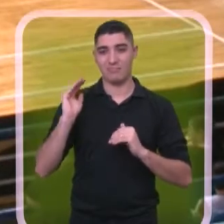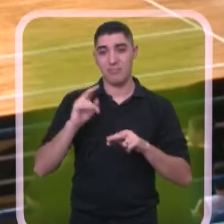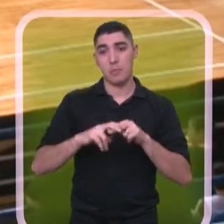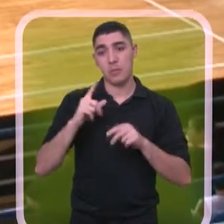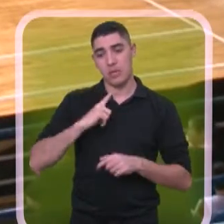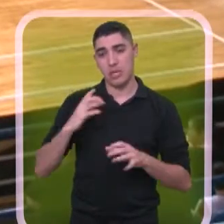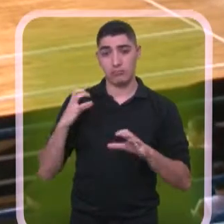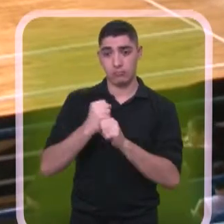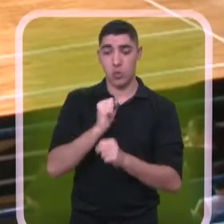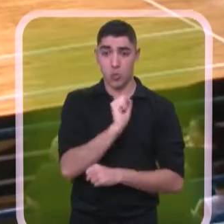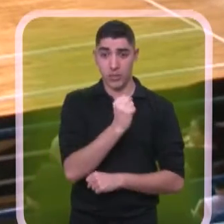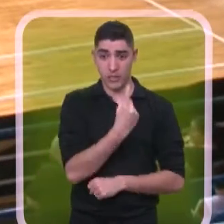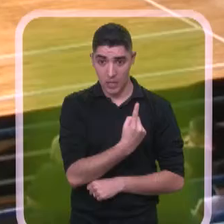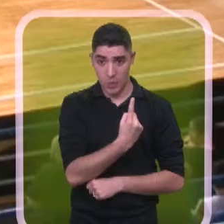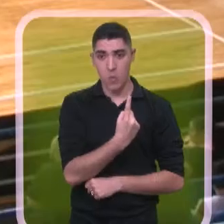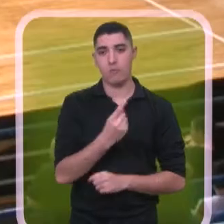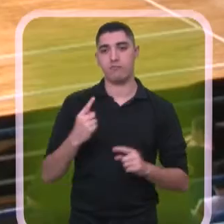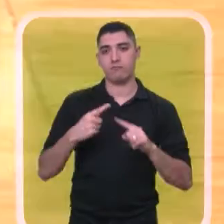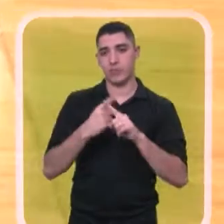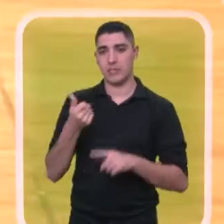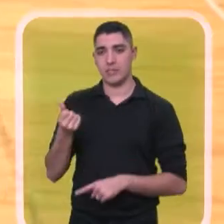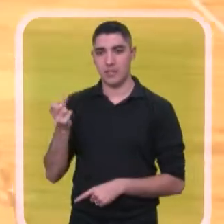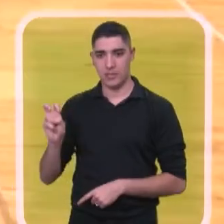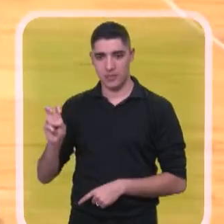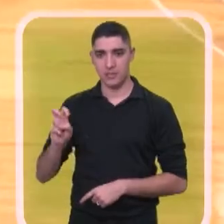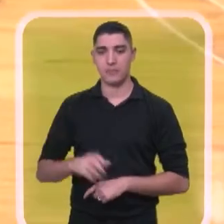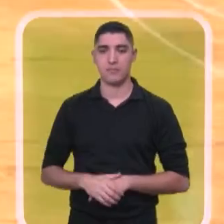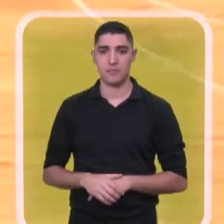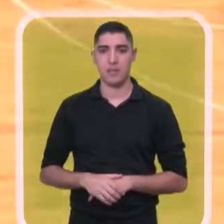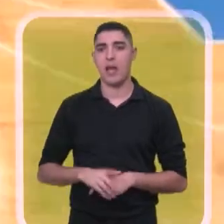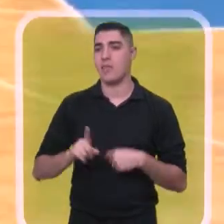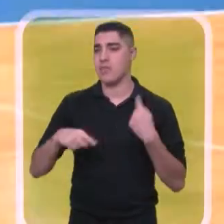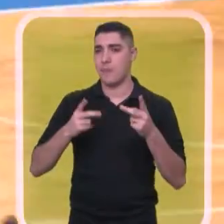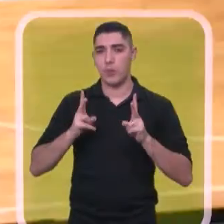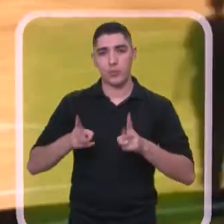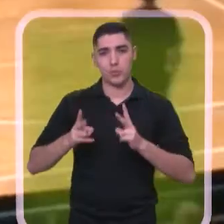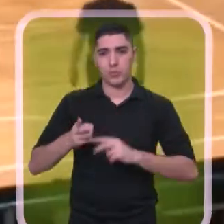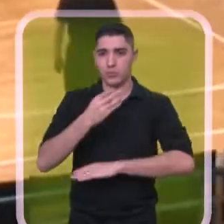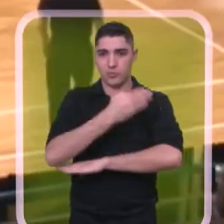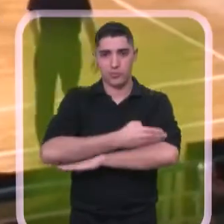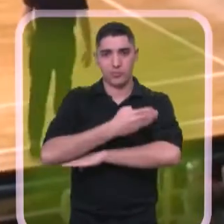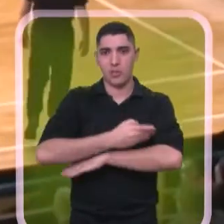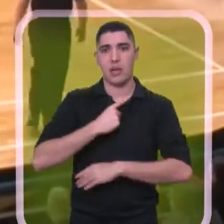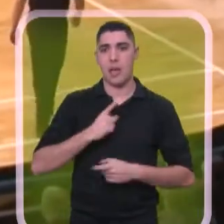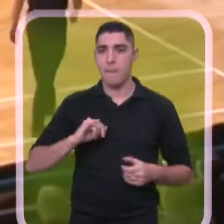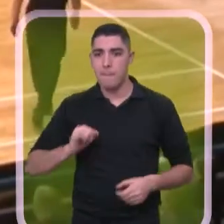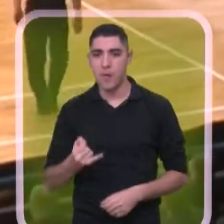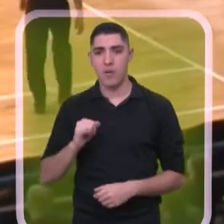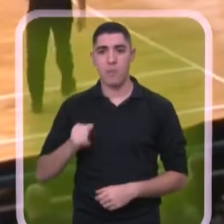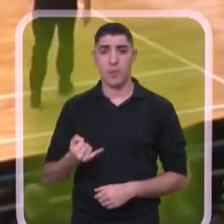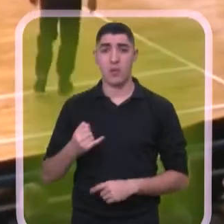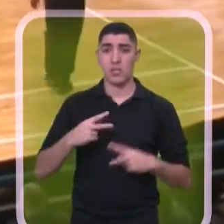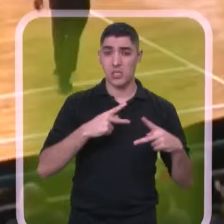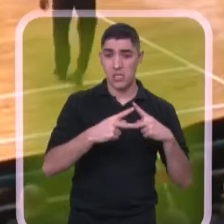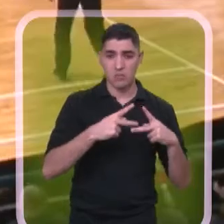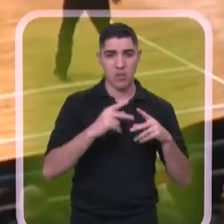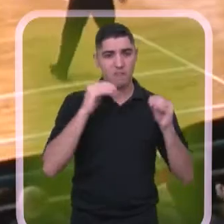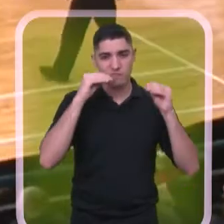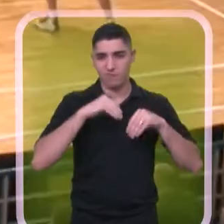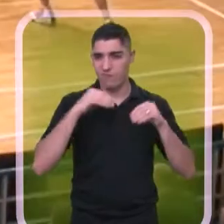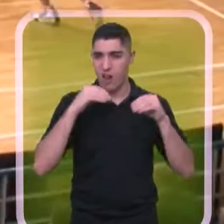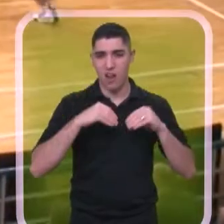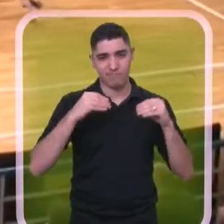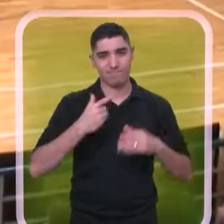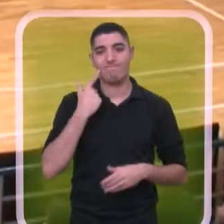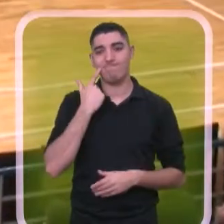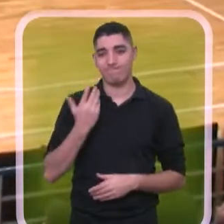mostrando 81-65. Aí foi só manter o ritmo, se aproveitando de um São José abatido nos minutos finais